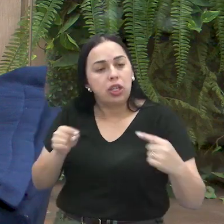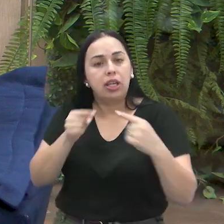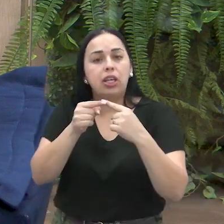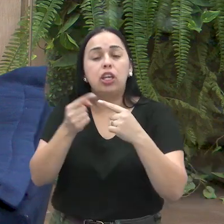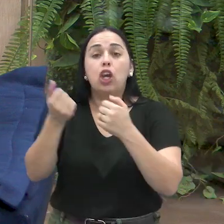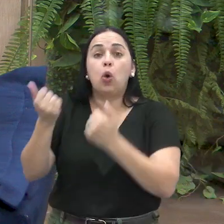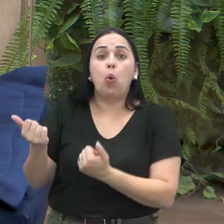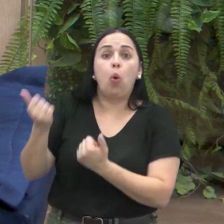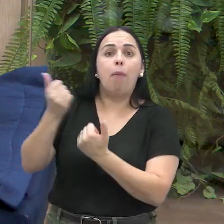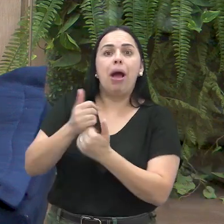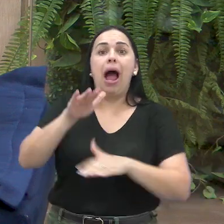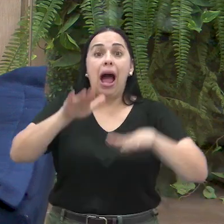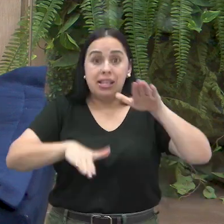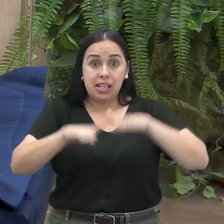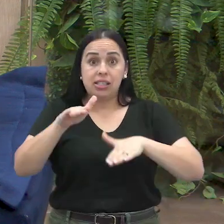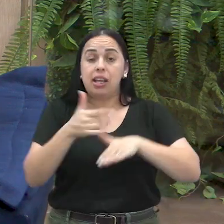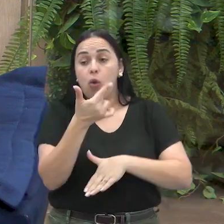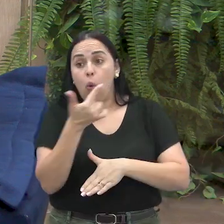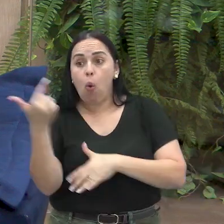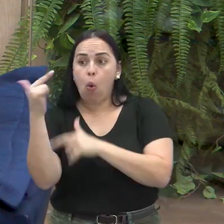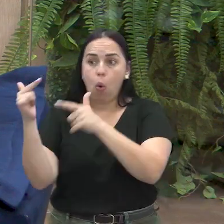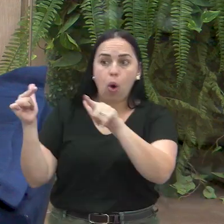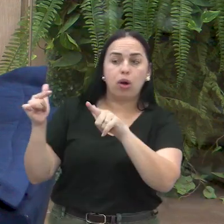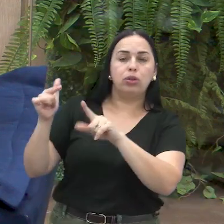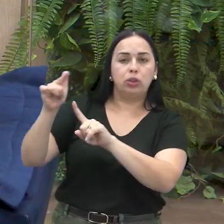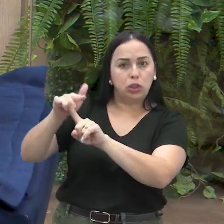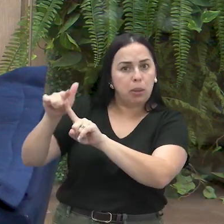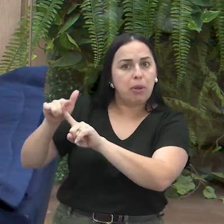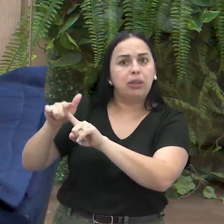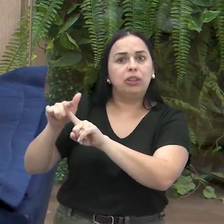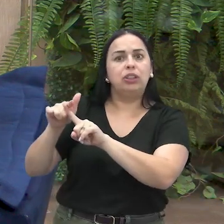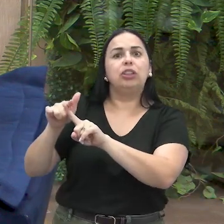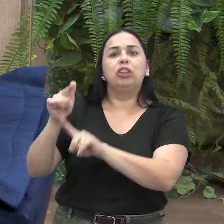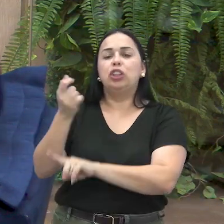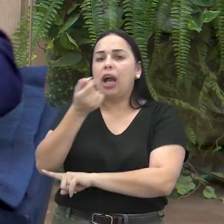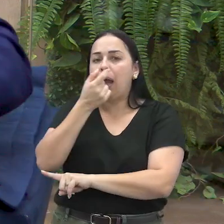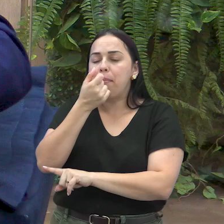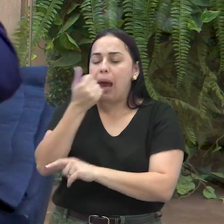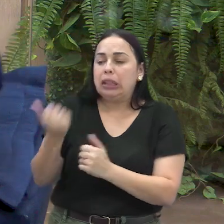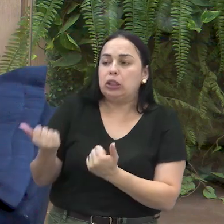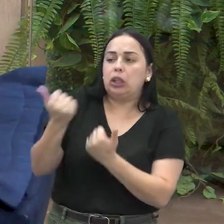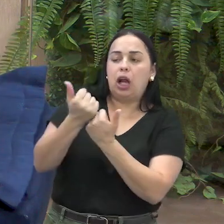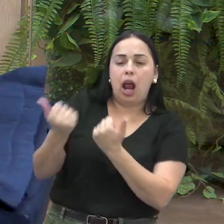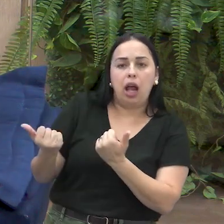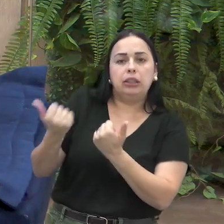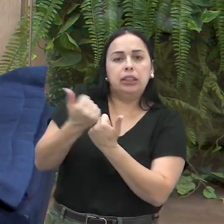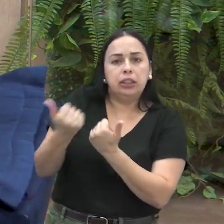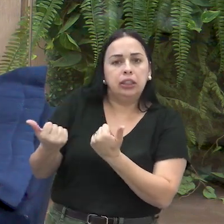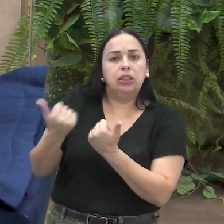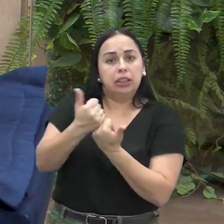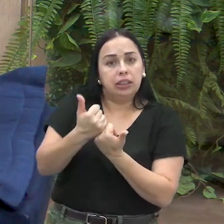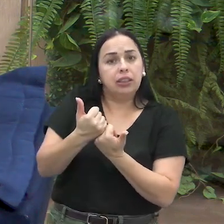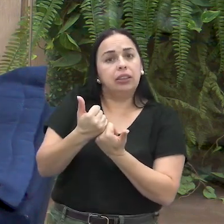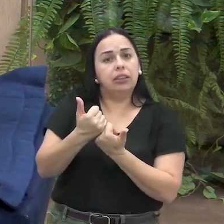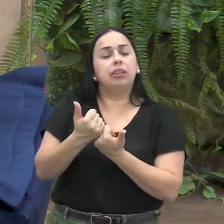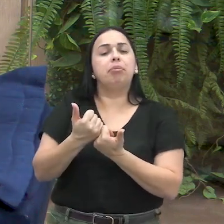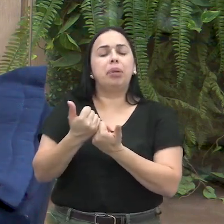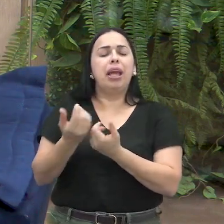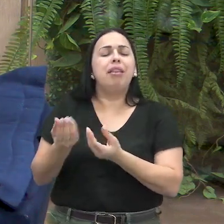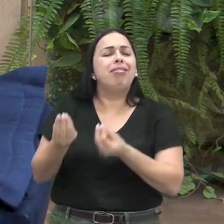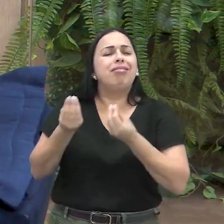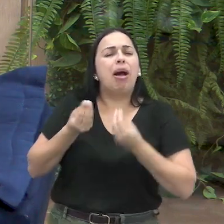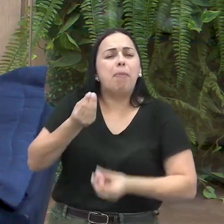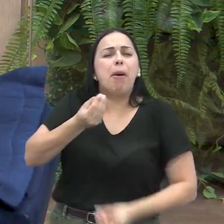é o substituto, Quando entra o remédio genérico, ampliou muito o nosso trabalho, muito, muito interessante, porque tem